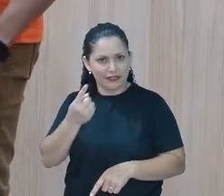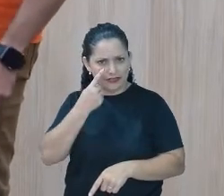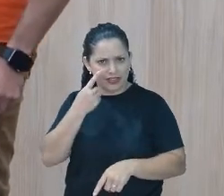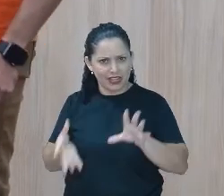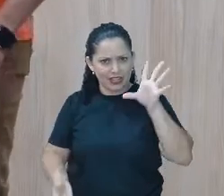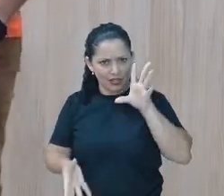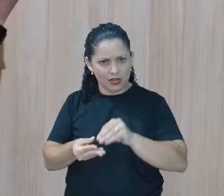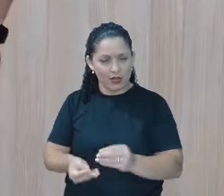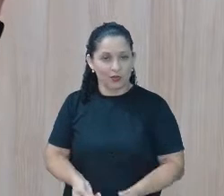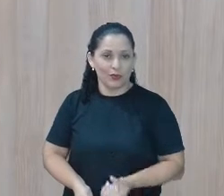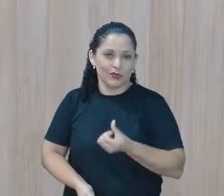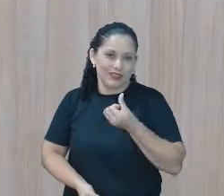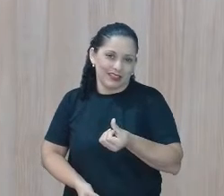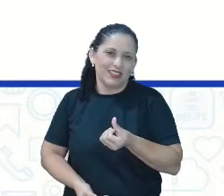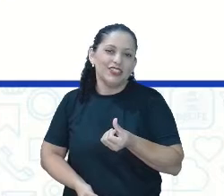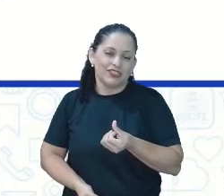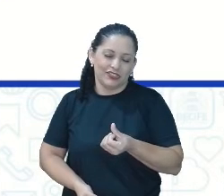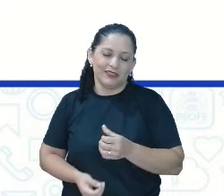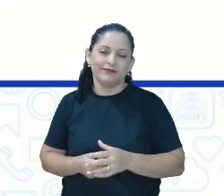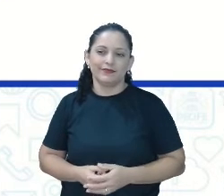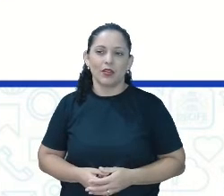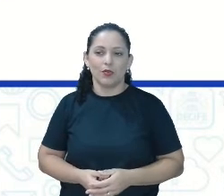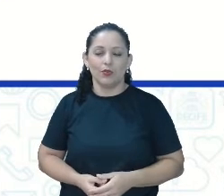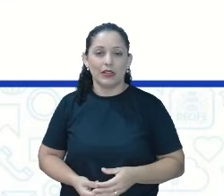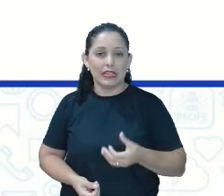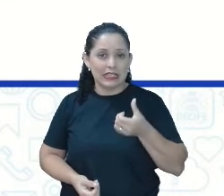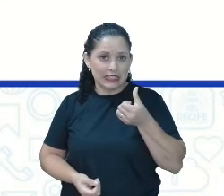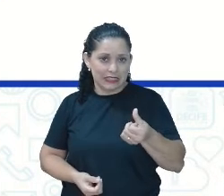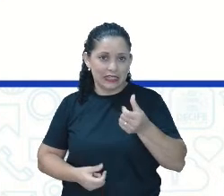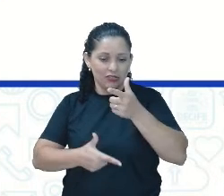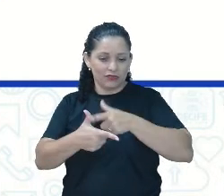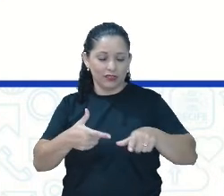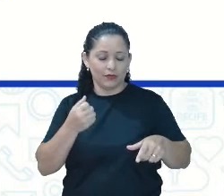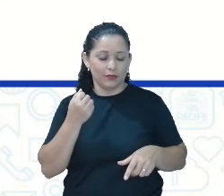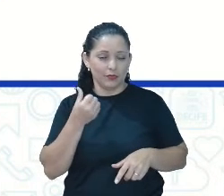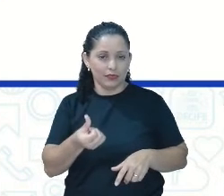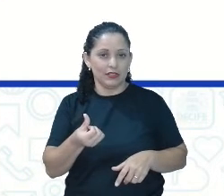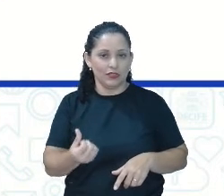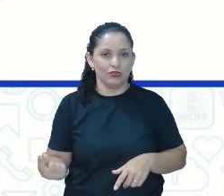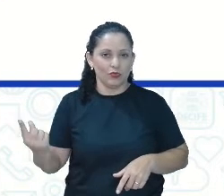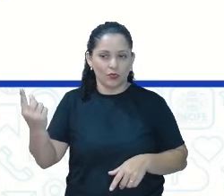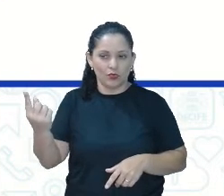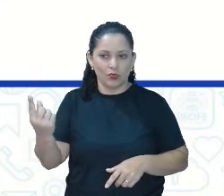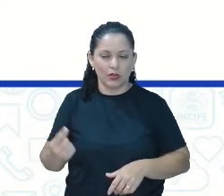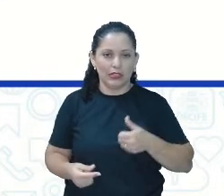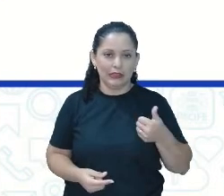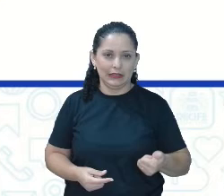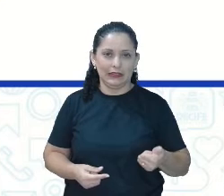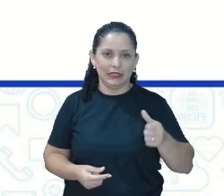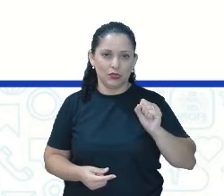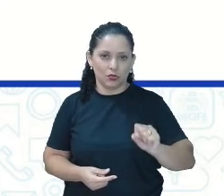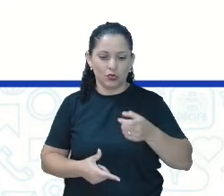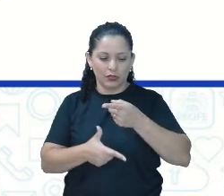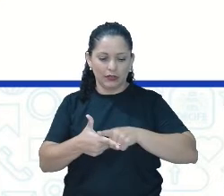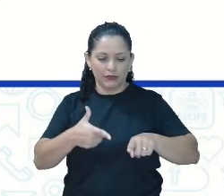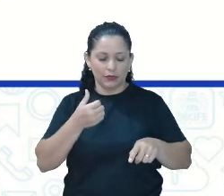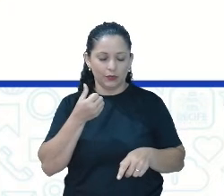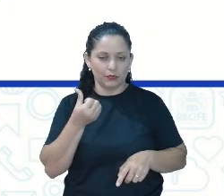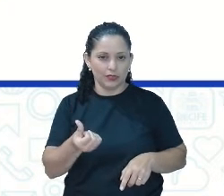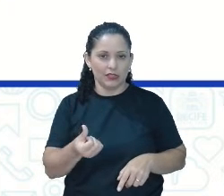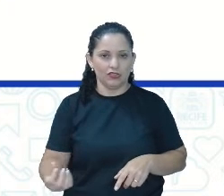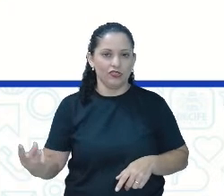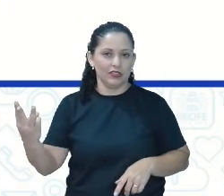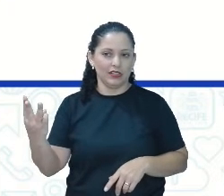gente simplificar por 6, tá? Então, 6 dividido por 6 dá igual a 1 e 18 dividido por 6 dá